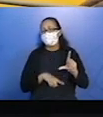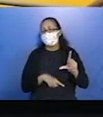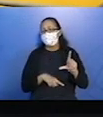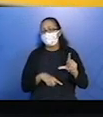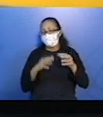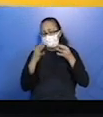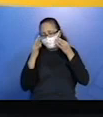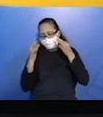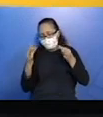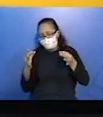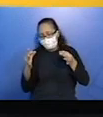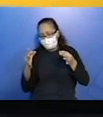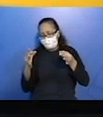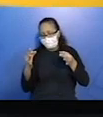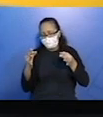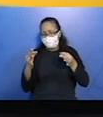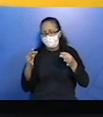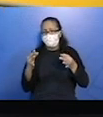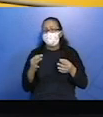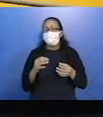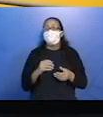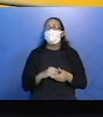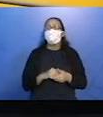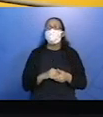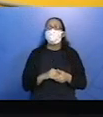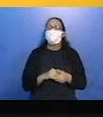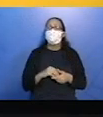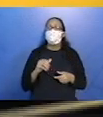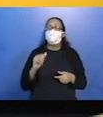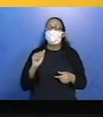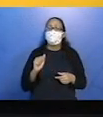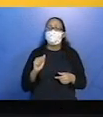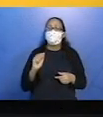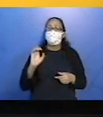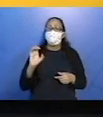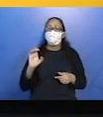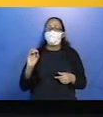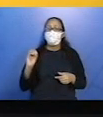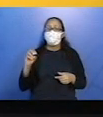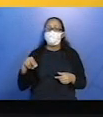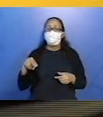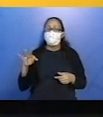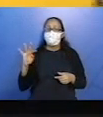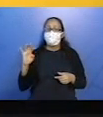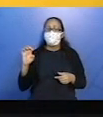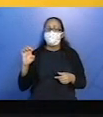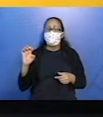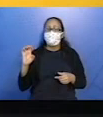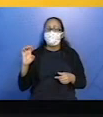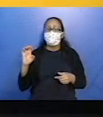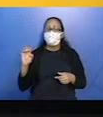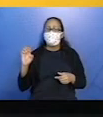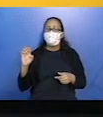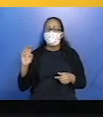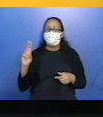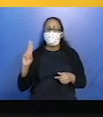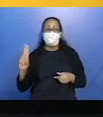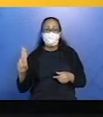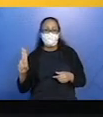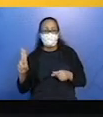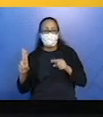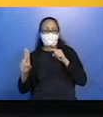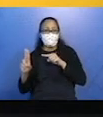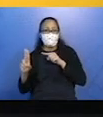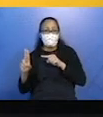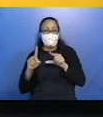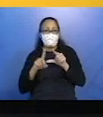ele tiver esse som, aconteceu, é com o U no final, tá bom? Também indicam presente, passado e